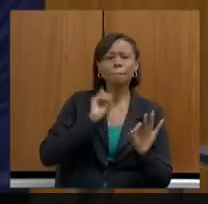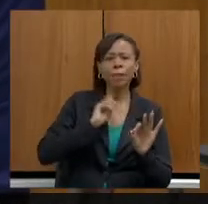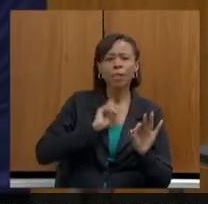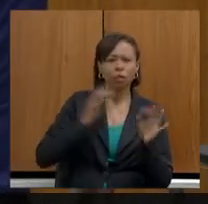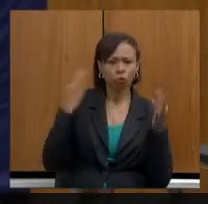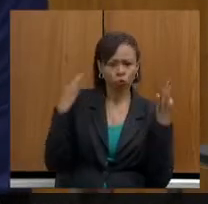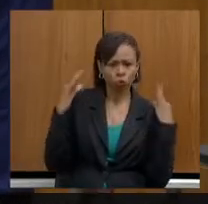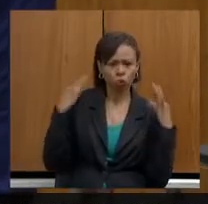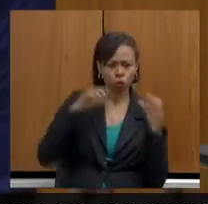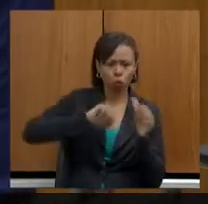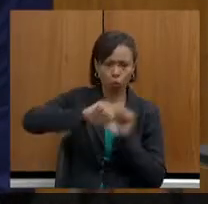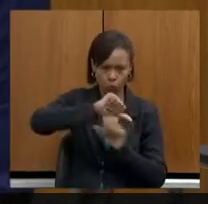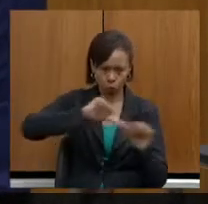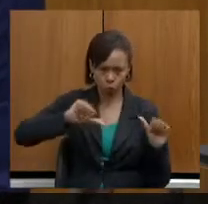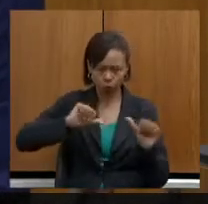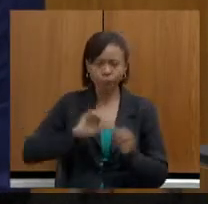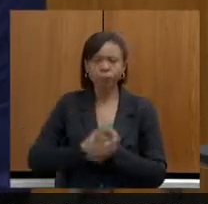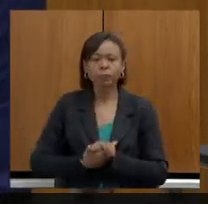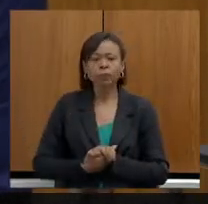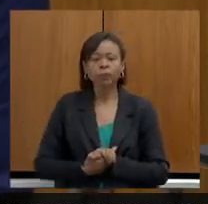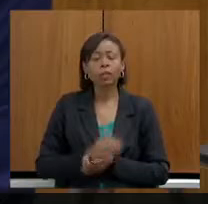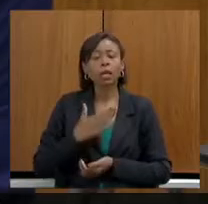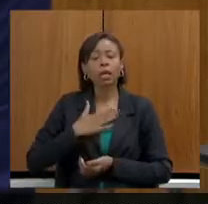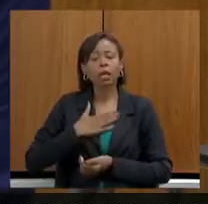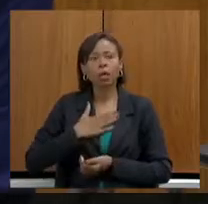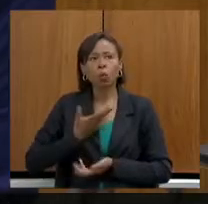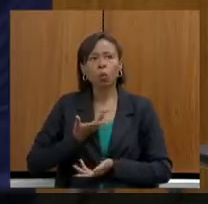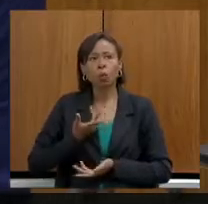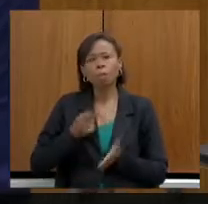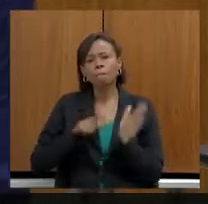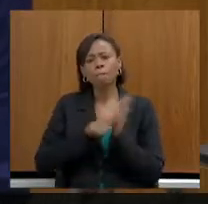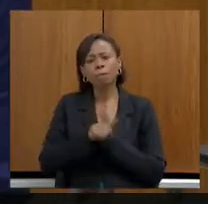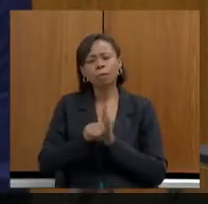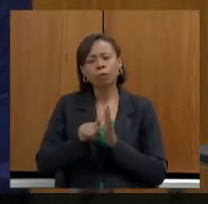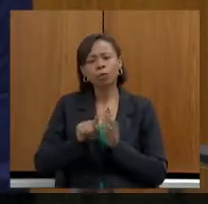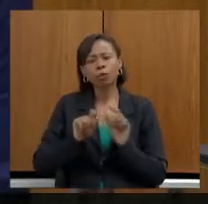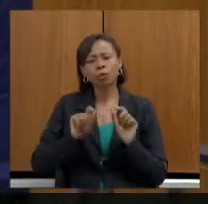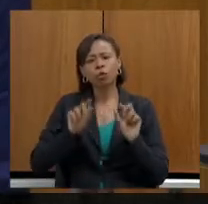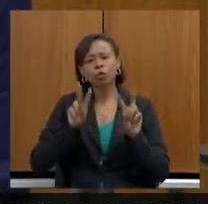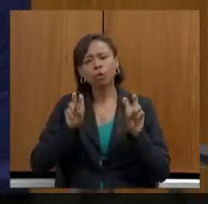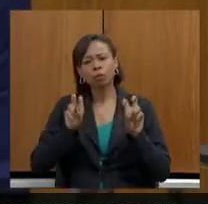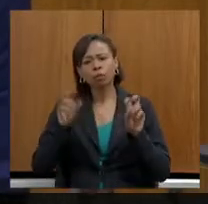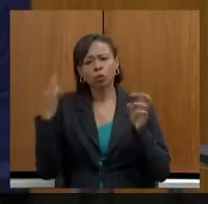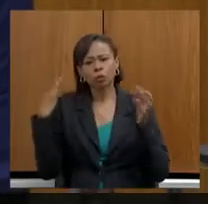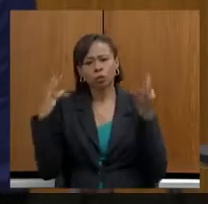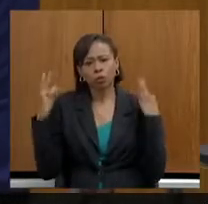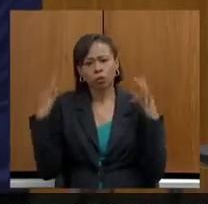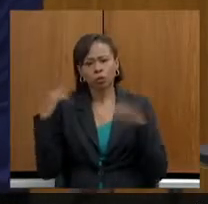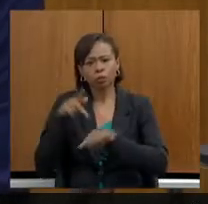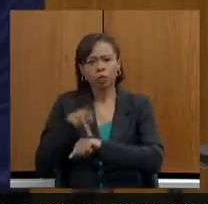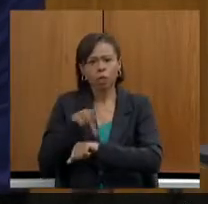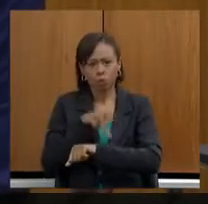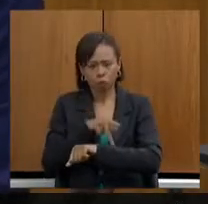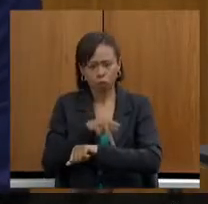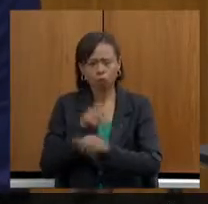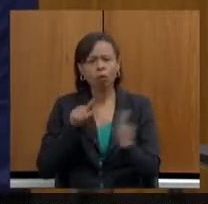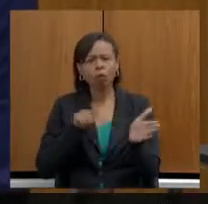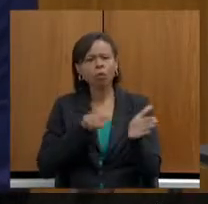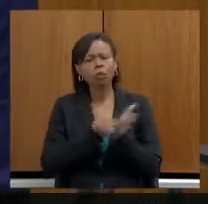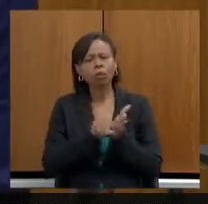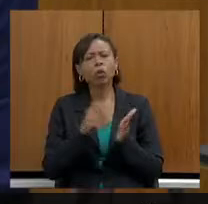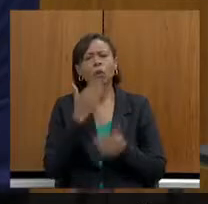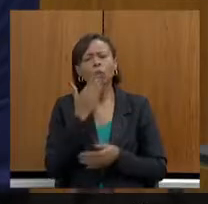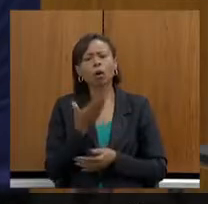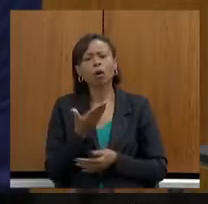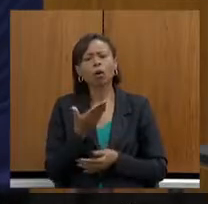a minha pergunta dentro deste tema do Turismo pedagógico é a seguinte Qual o plano